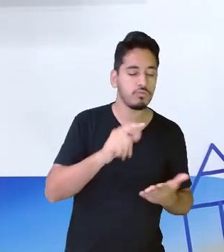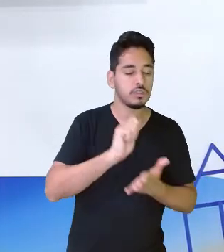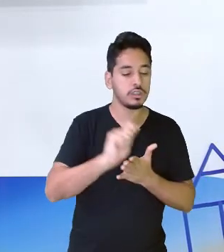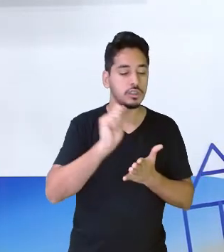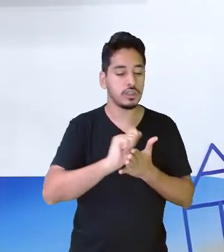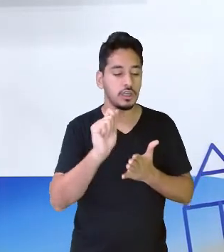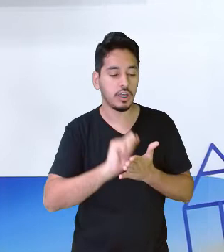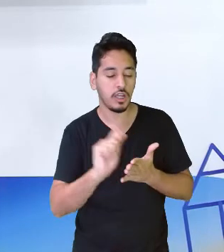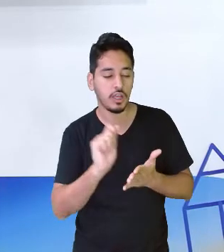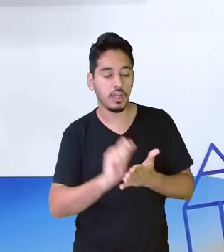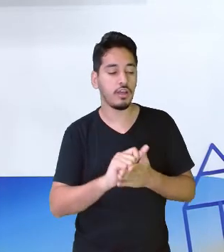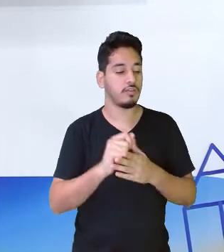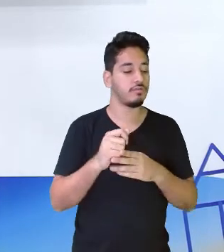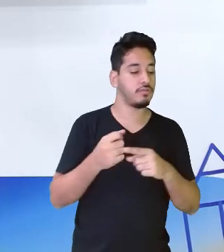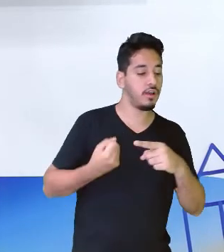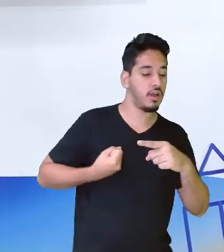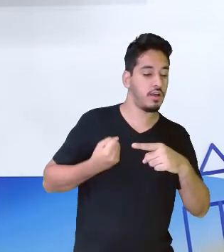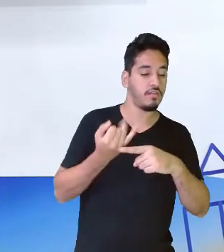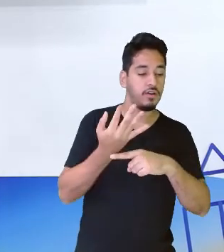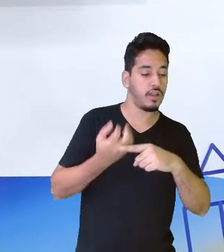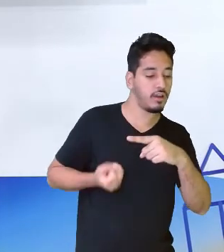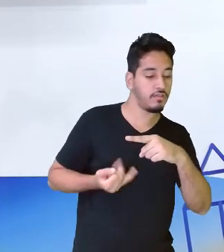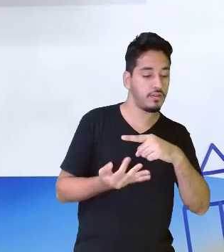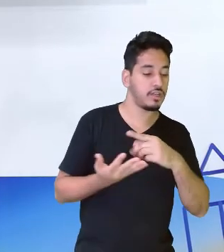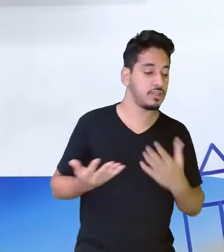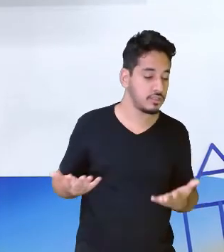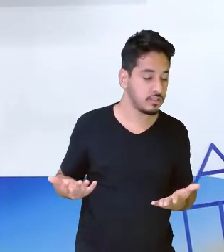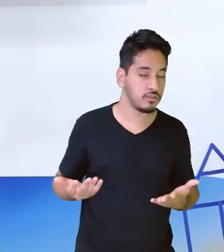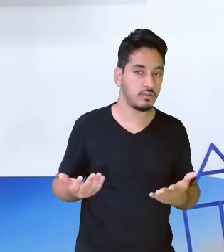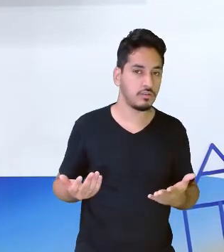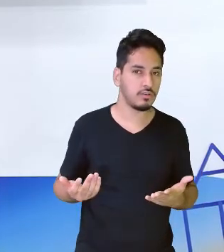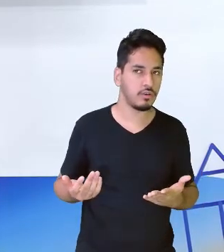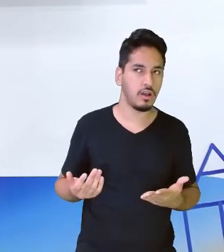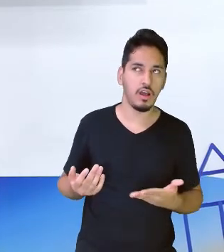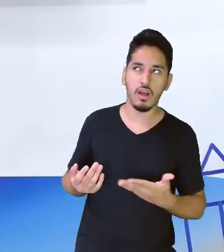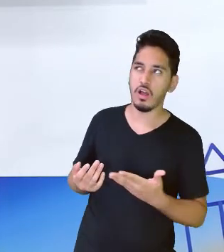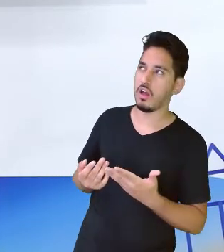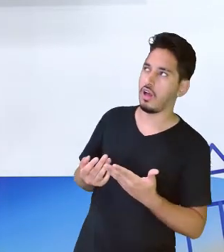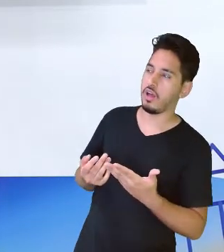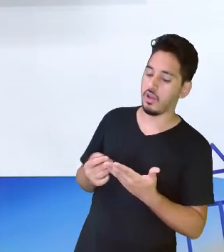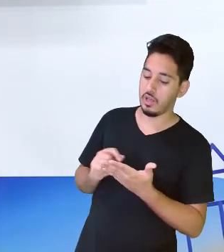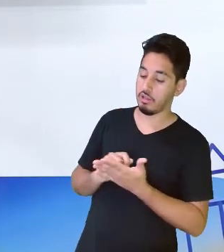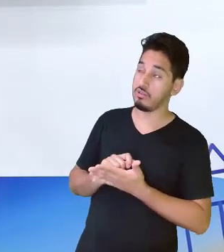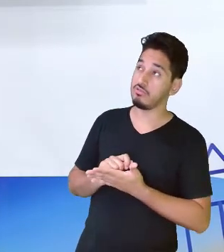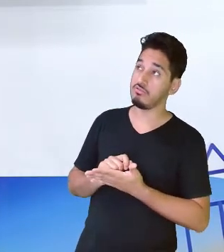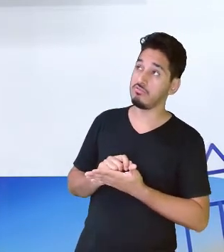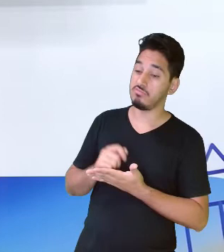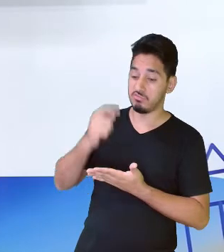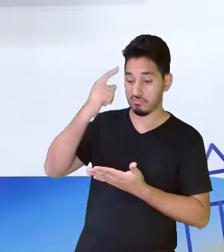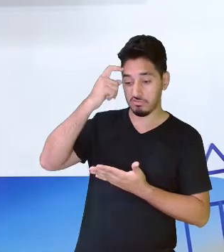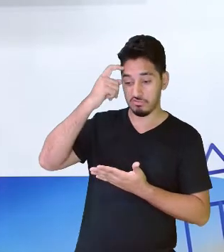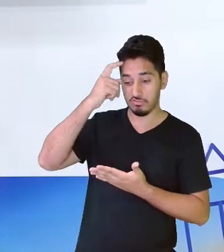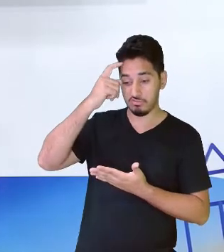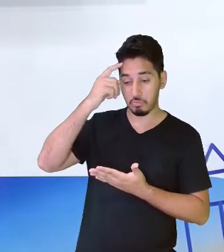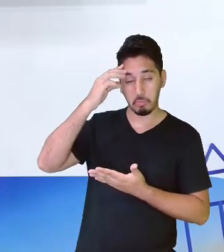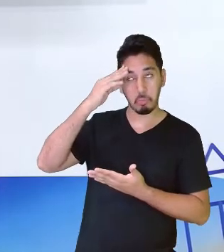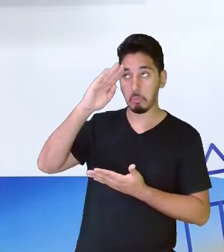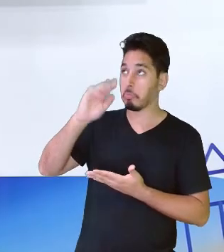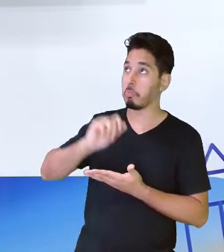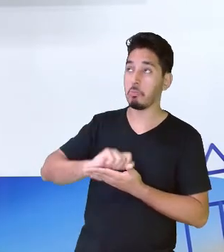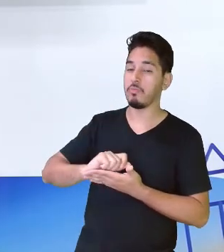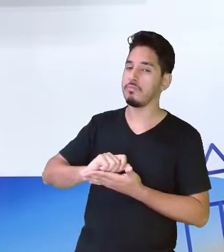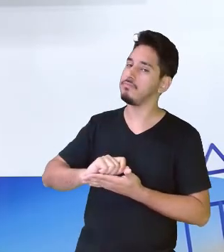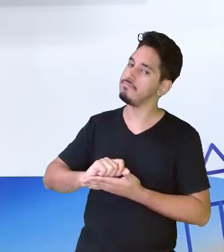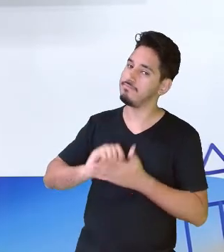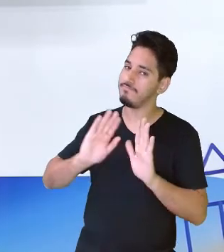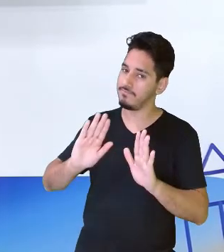escreva por extenso a fração abaixo. Você não vai saber responder de jeito nenhum. Então, foca